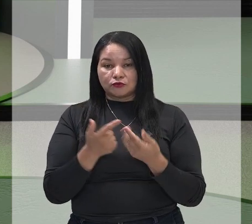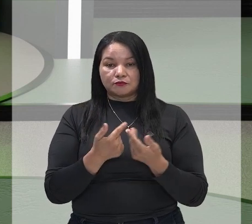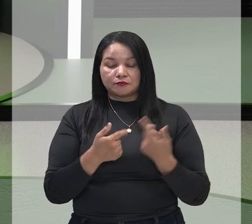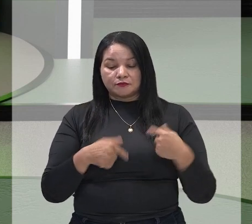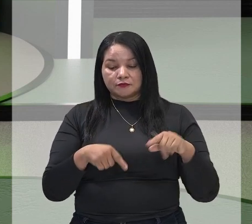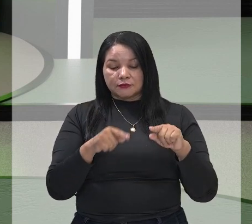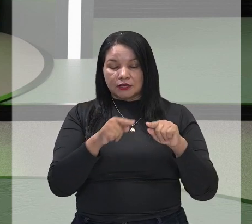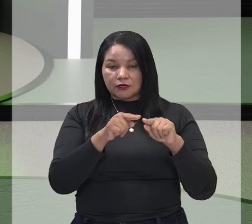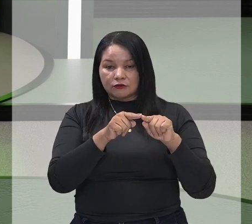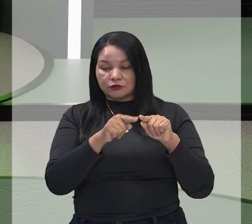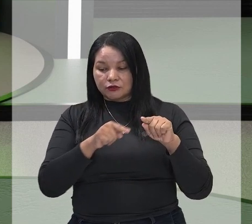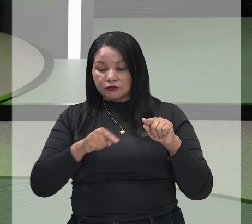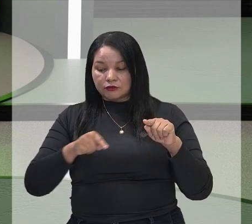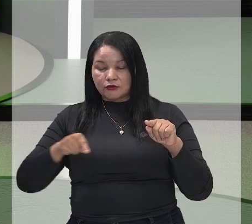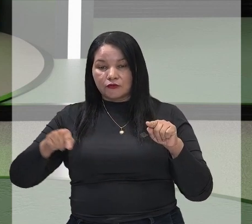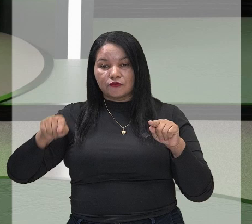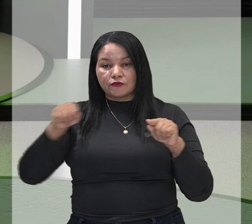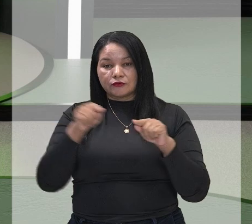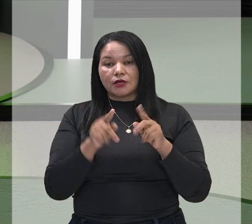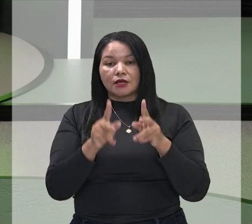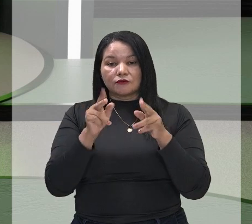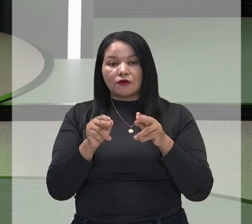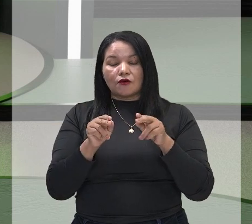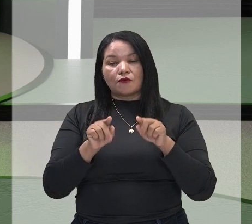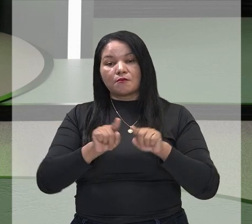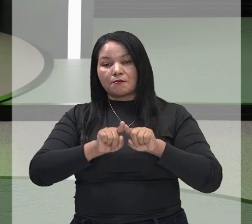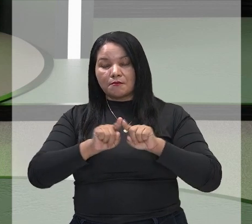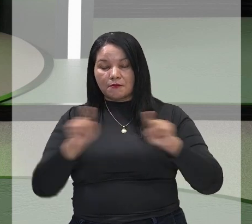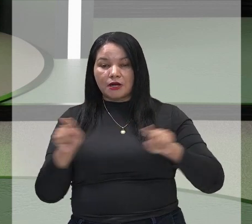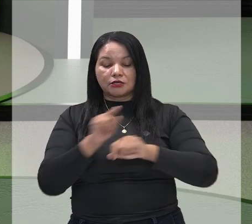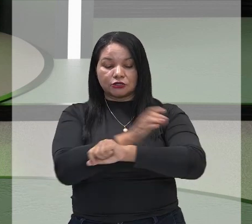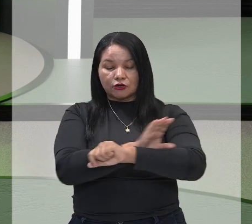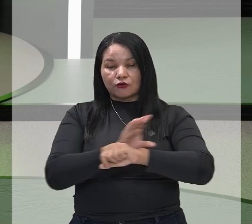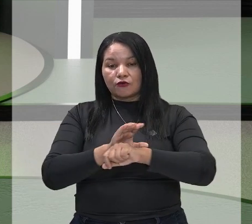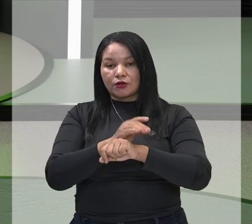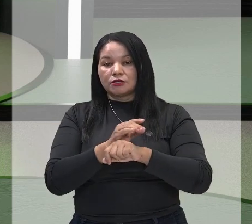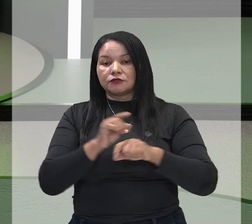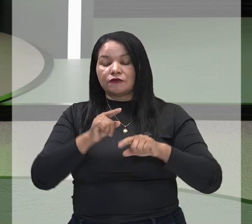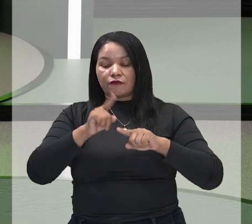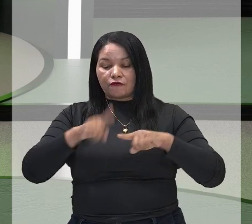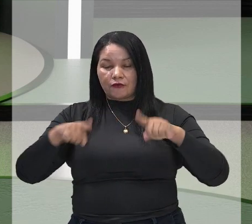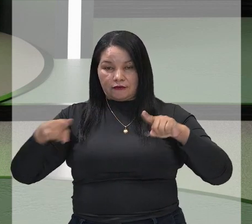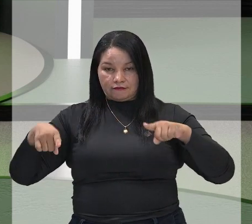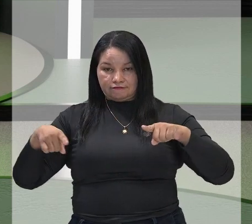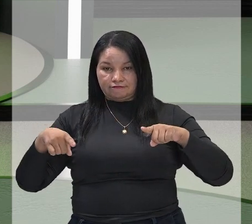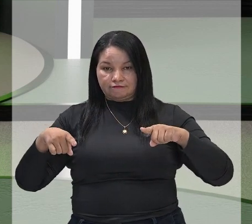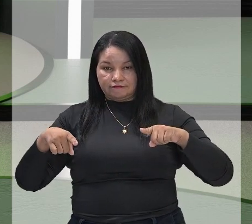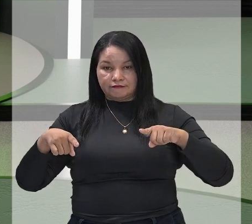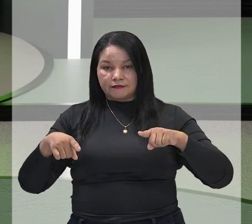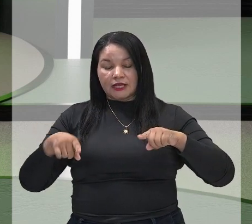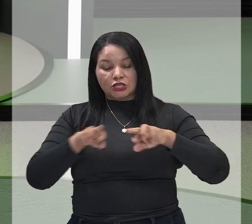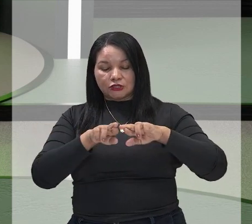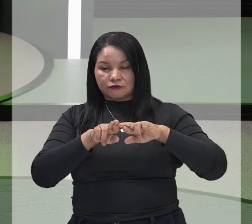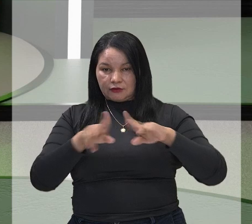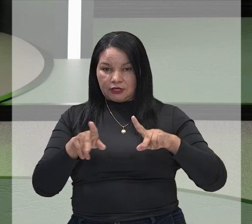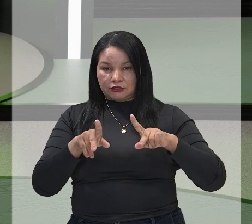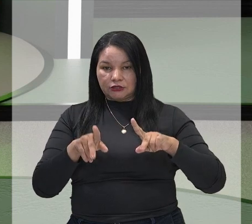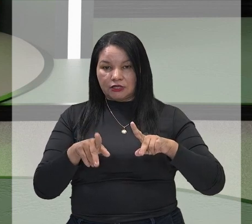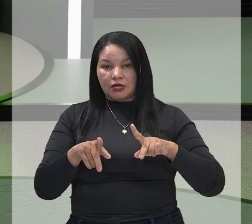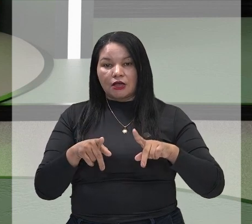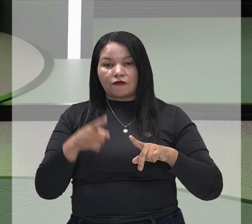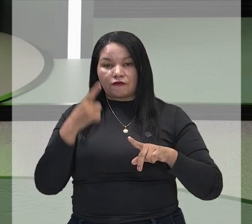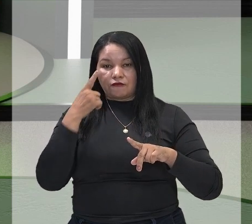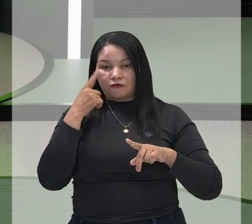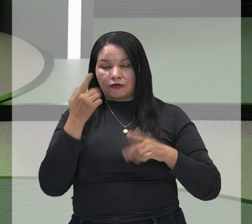tensão vai ser igual, mas a corrente elétrica pode variar, eles são um pouco diferentes. Observe que agora nós temos